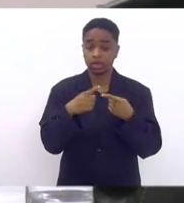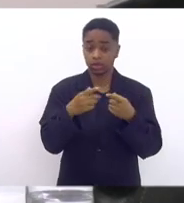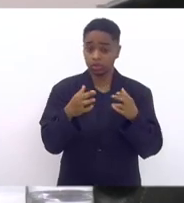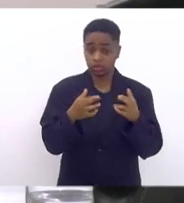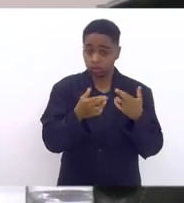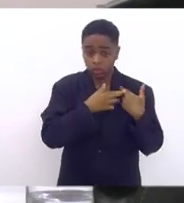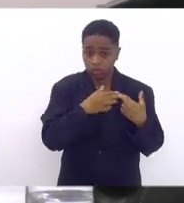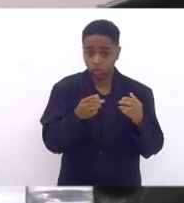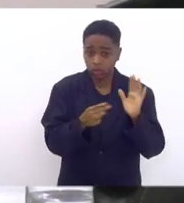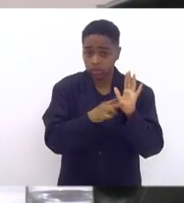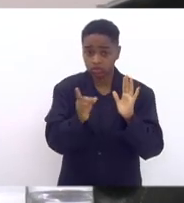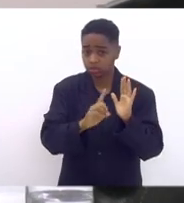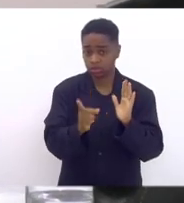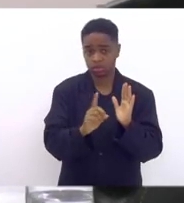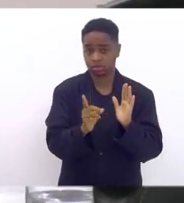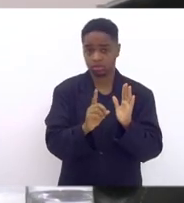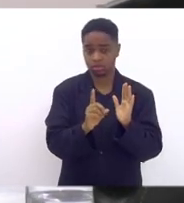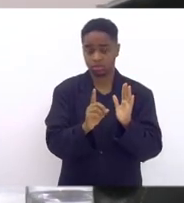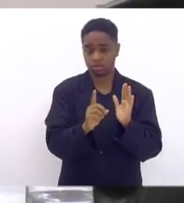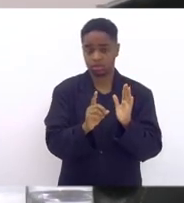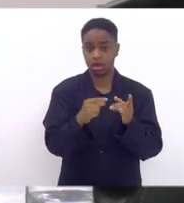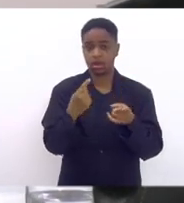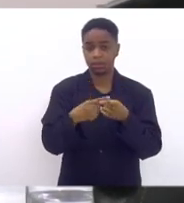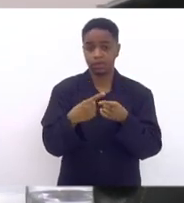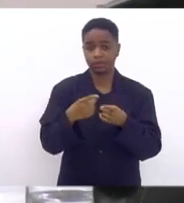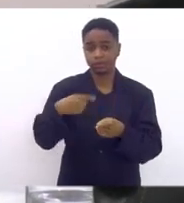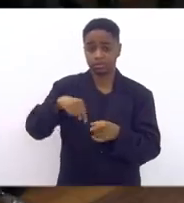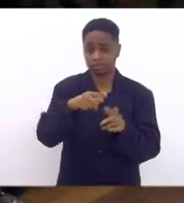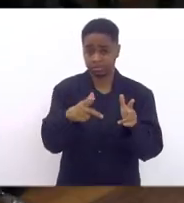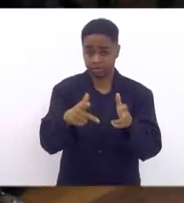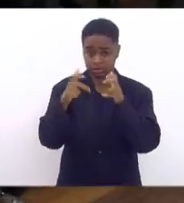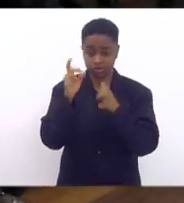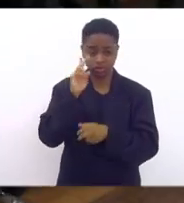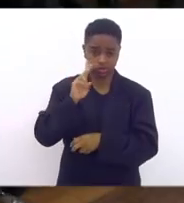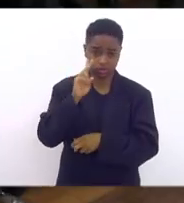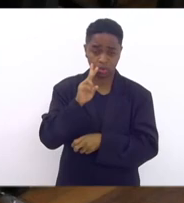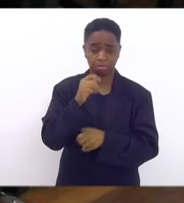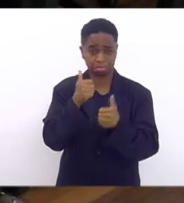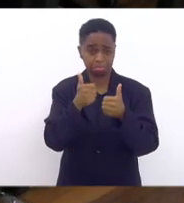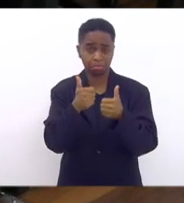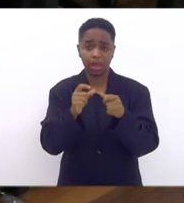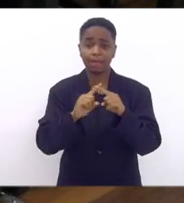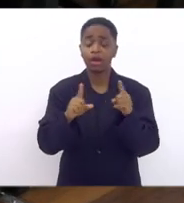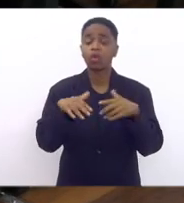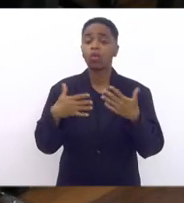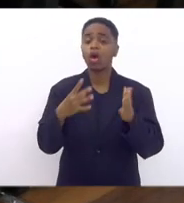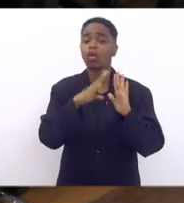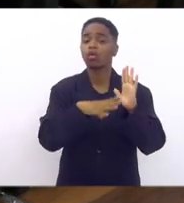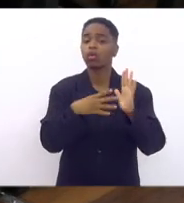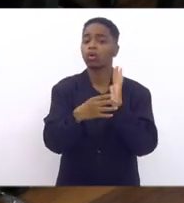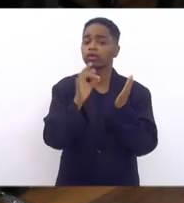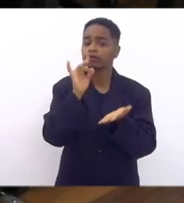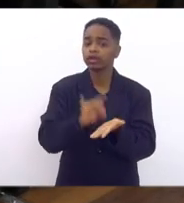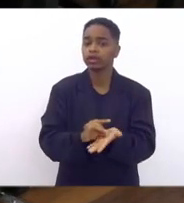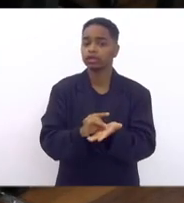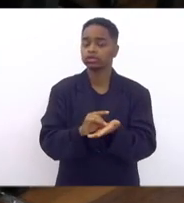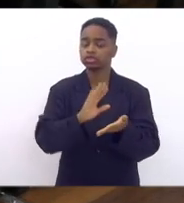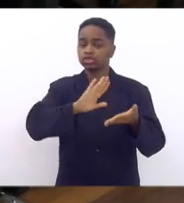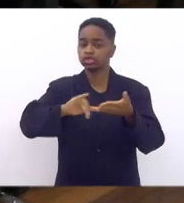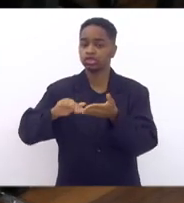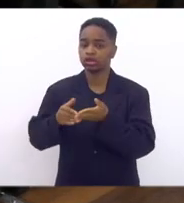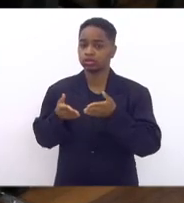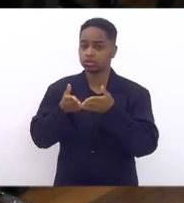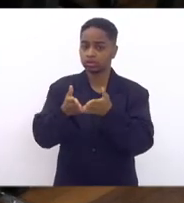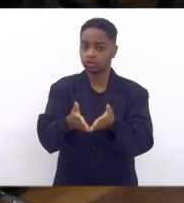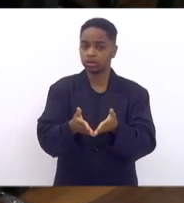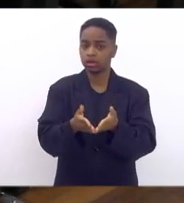assumindo nada você vê aqui Contou lá uma historinha apresentou muito bonito mas efetivamente Qual é o cronograma para retirar dessas embarcações Há quanto